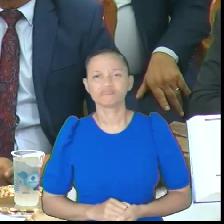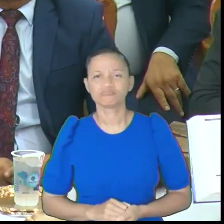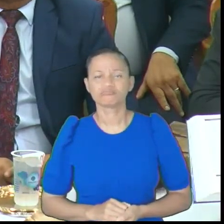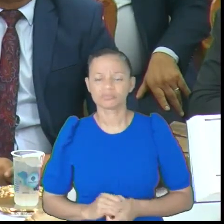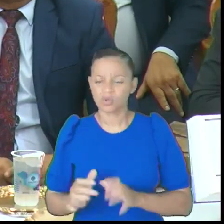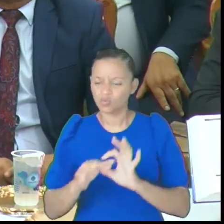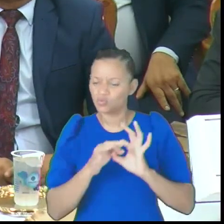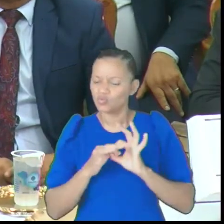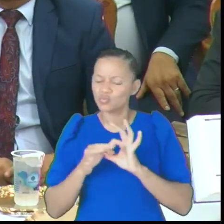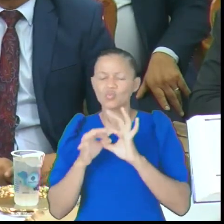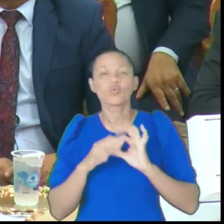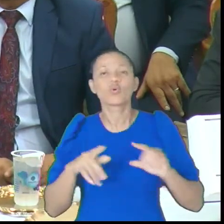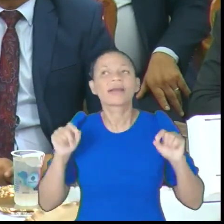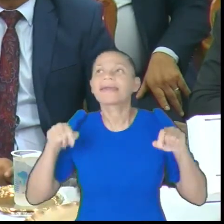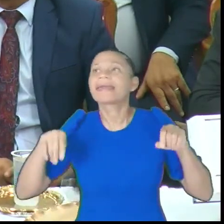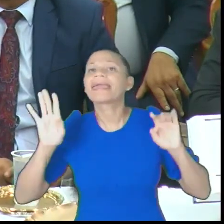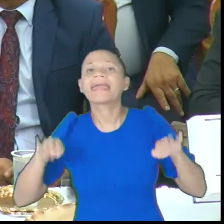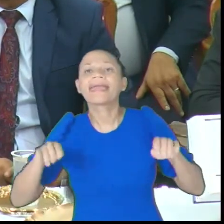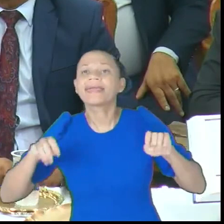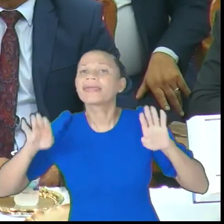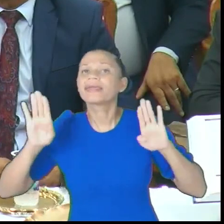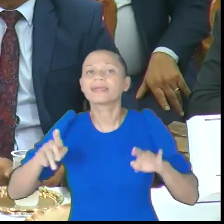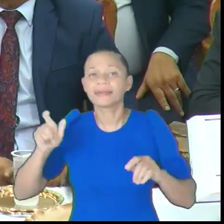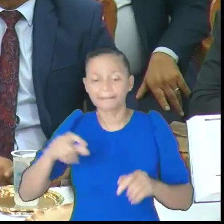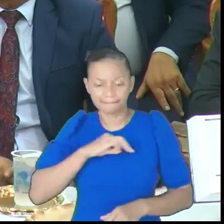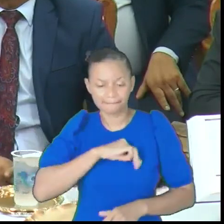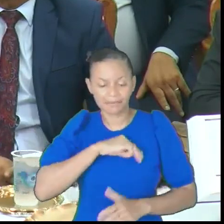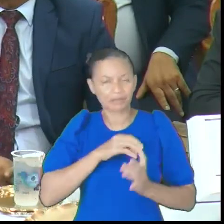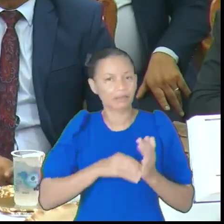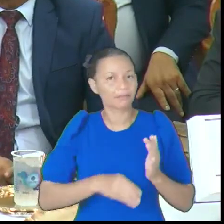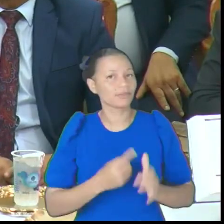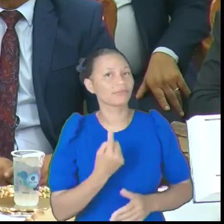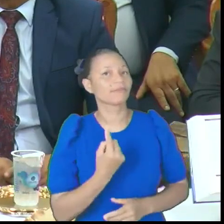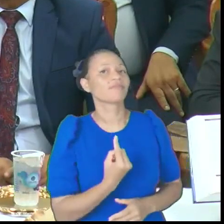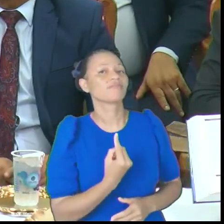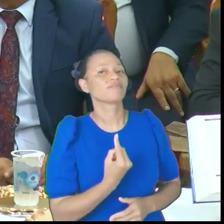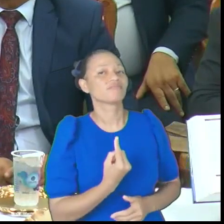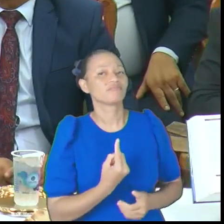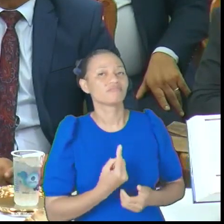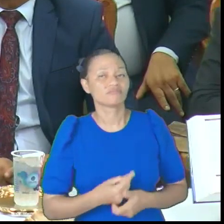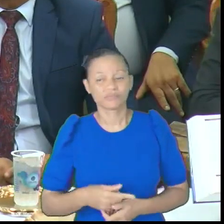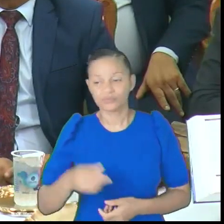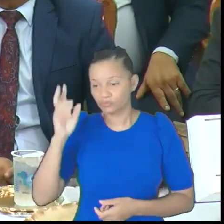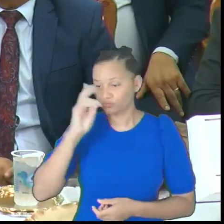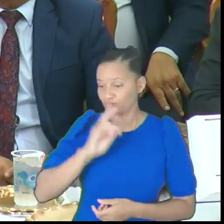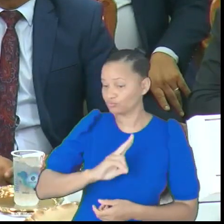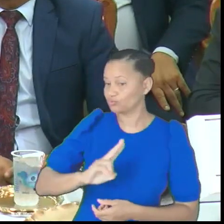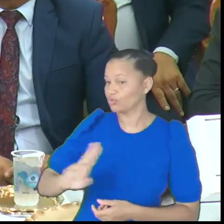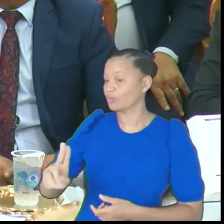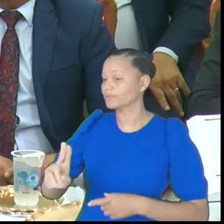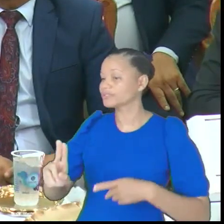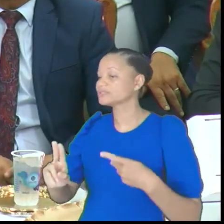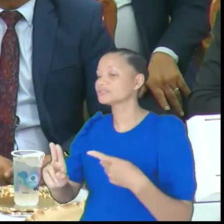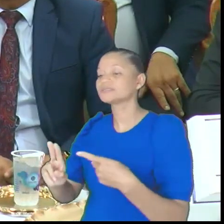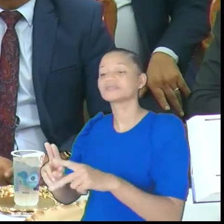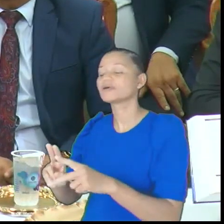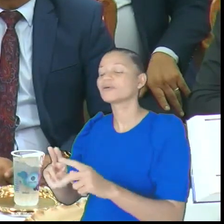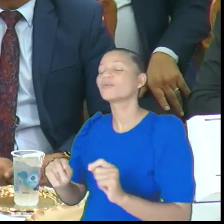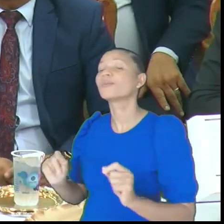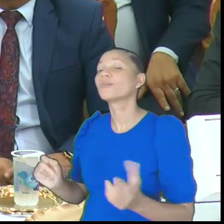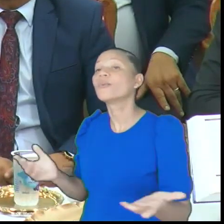Uma aliança com quem? Com aquele de Mateus 1. E o seu nome se